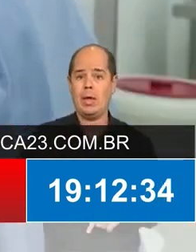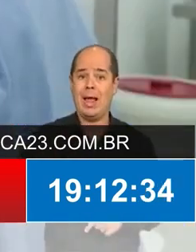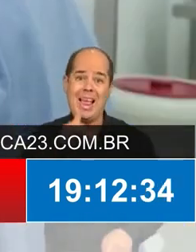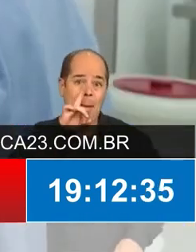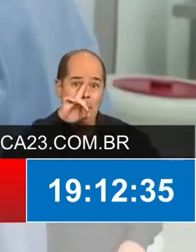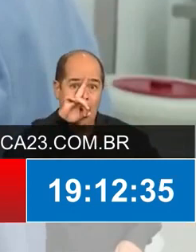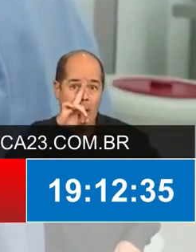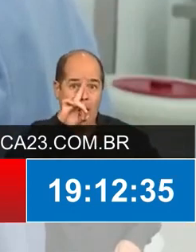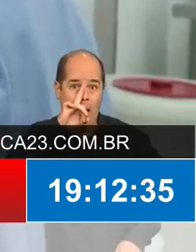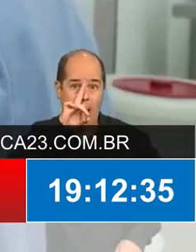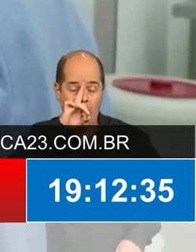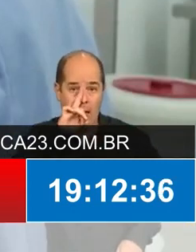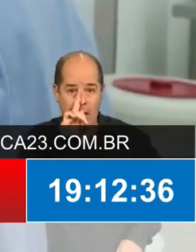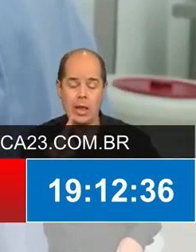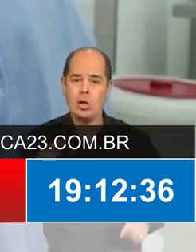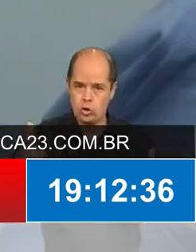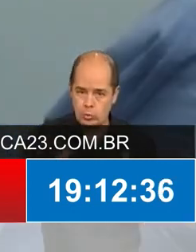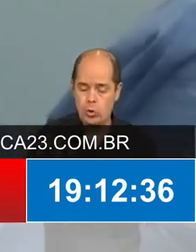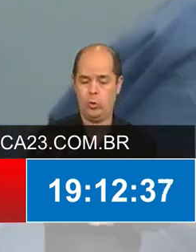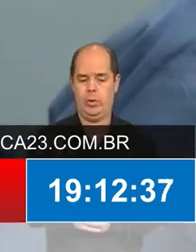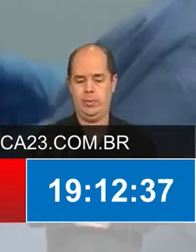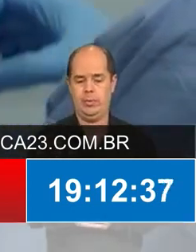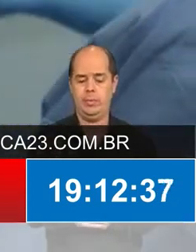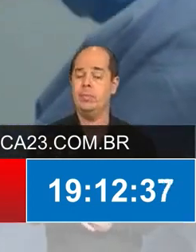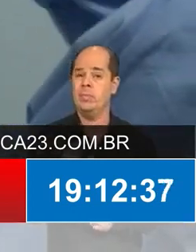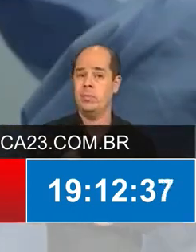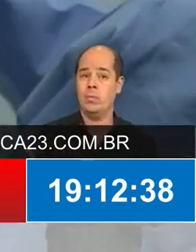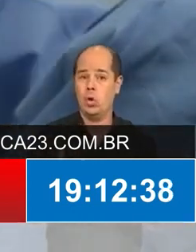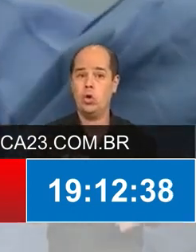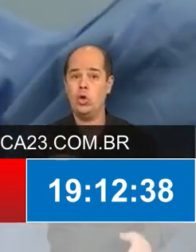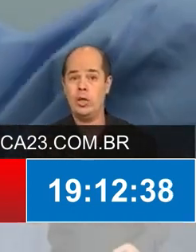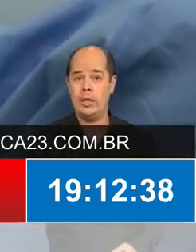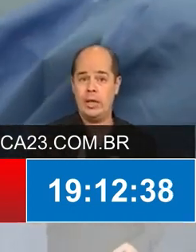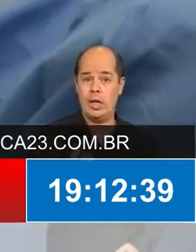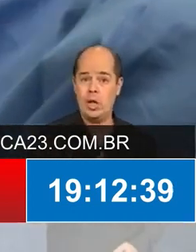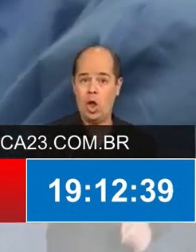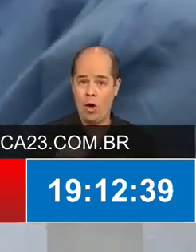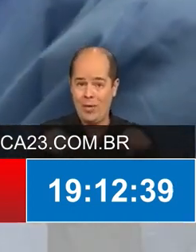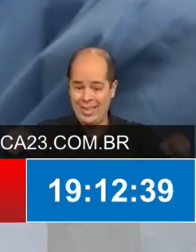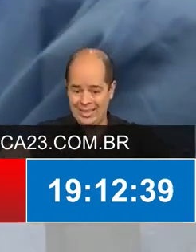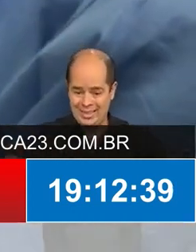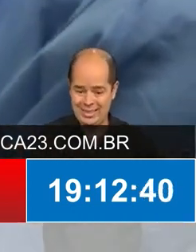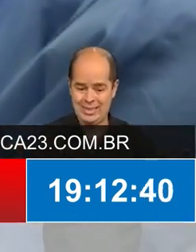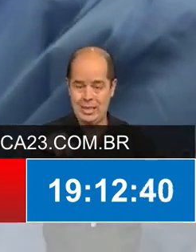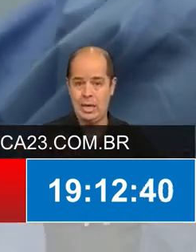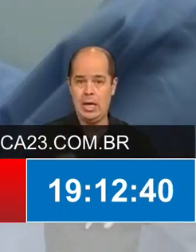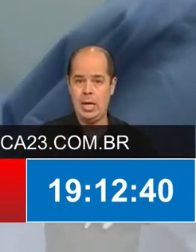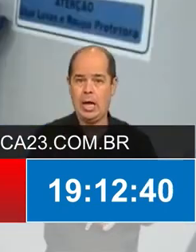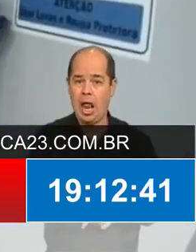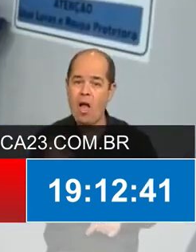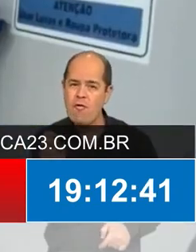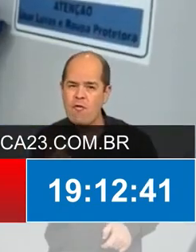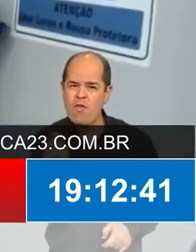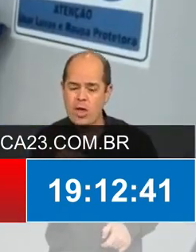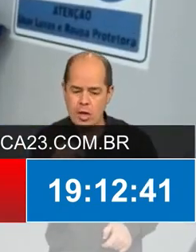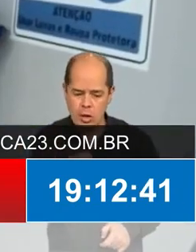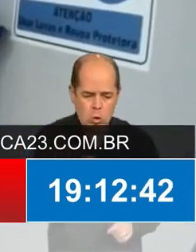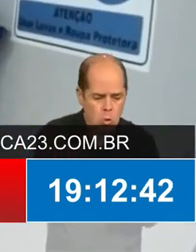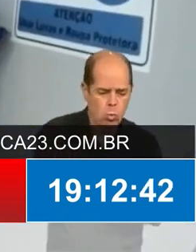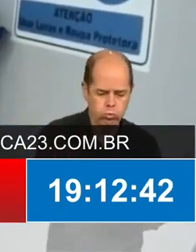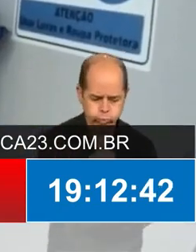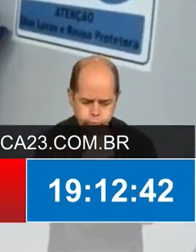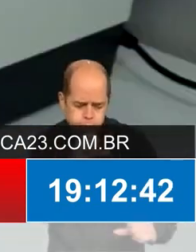Pensando na prevenção, o governo inaugurou hoje a Sala Nacional de Arboviroses para monitorar doenças causadas por